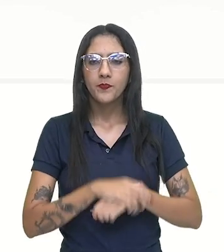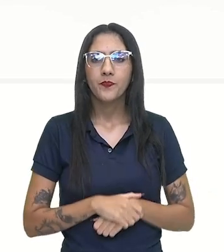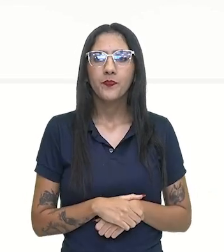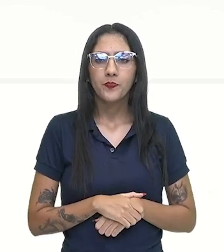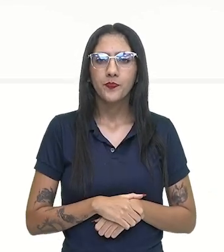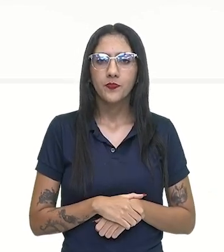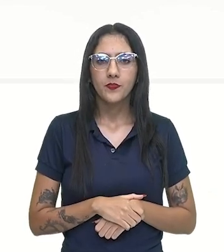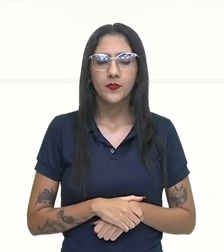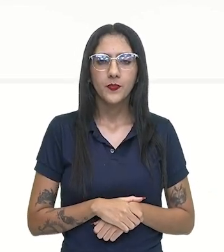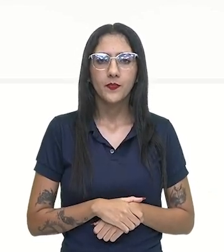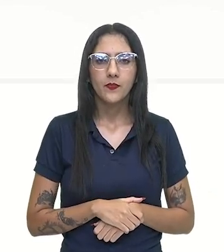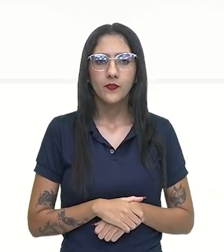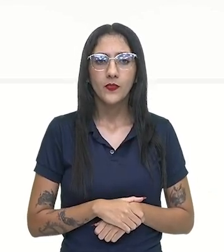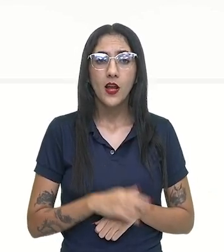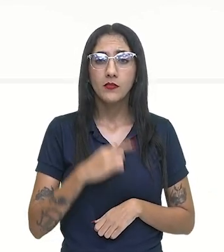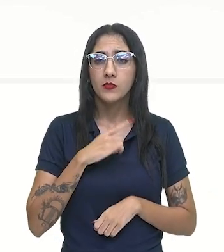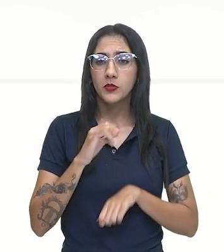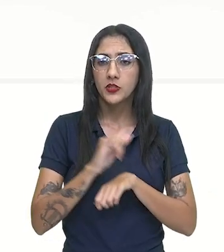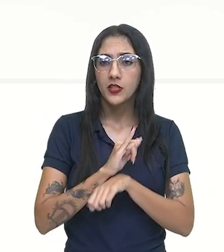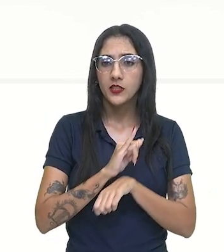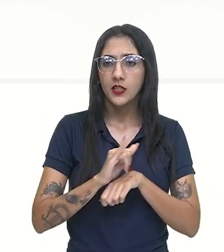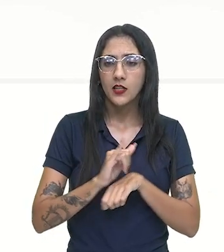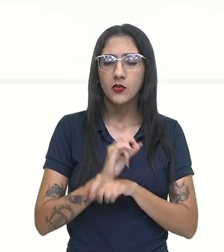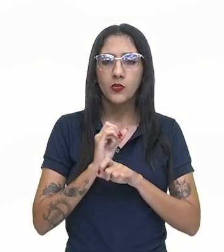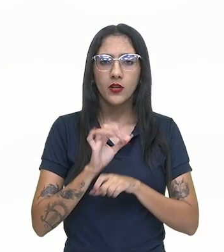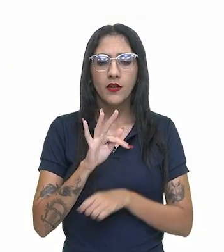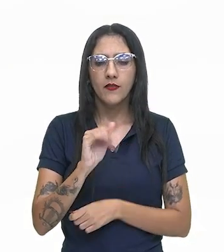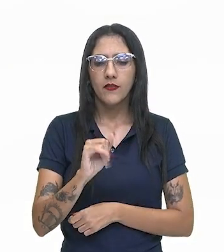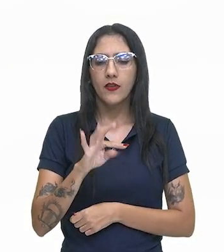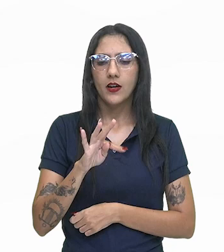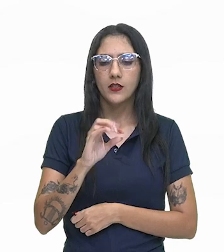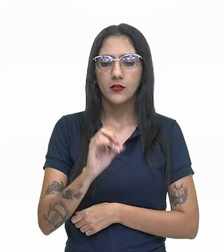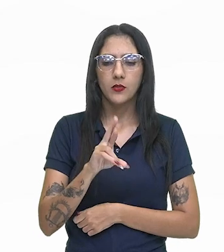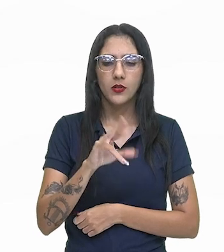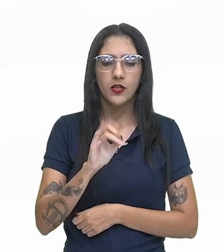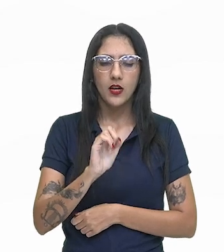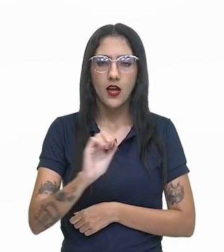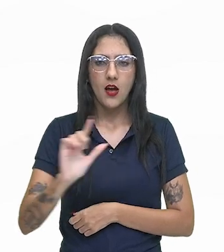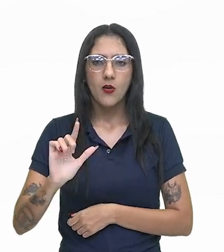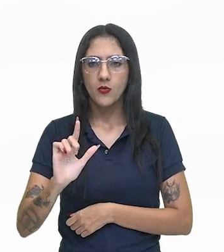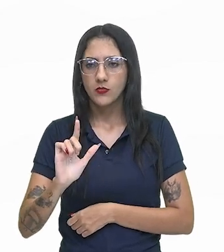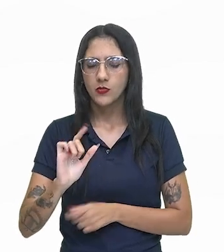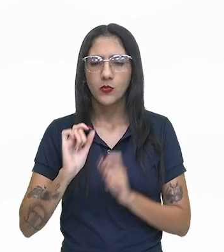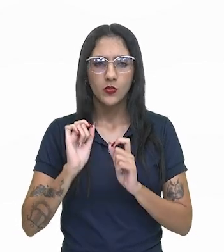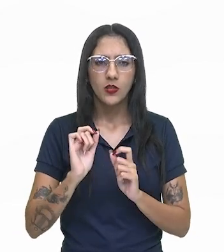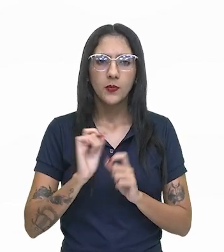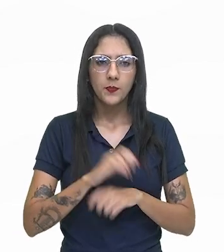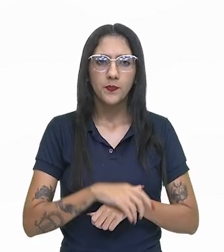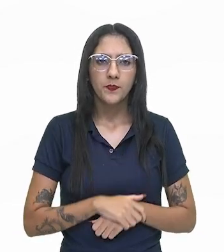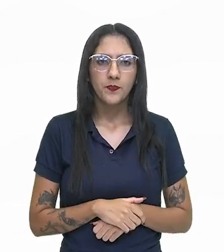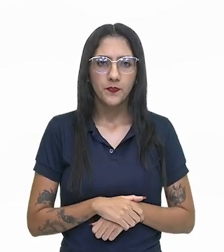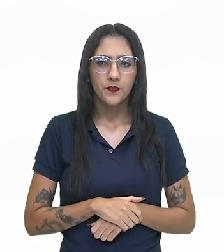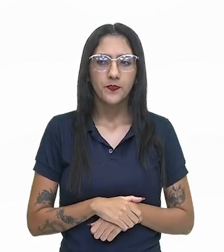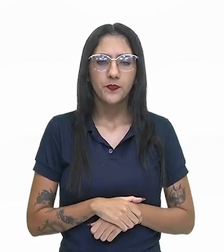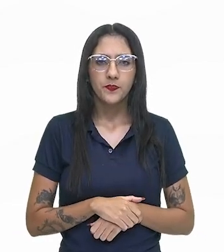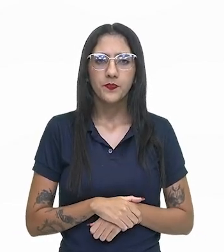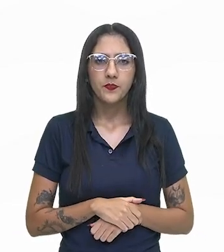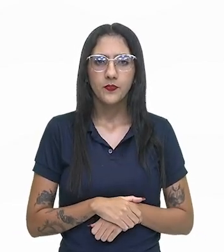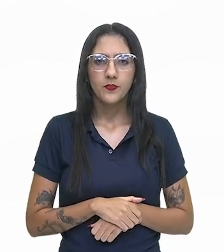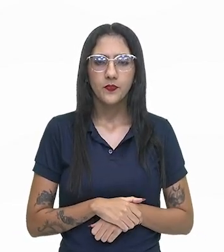a ferramenta, né, na matemática que se chama aí o fatorial. O fatorial, tá bom? Nada mais é do que